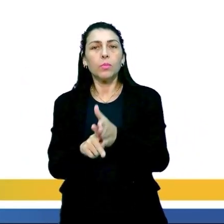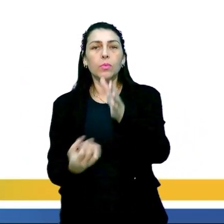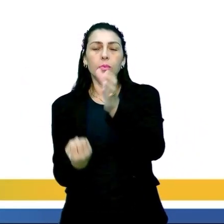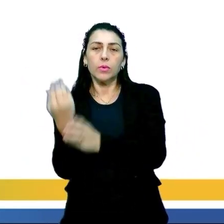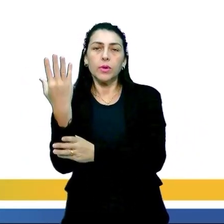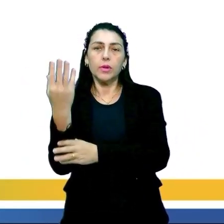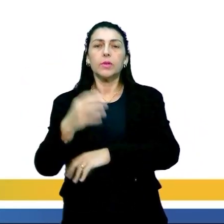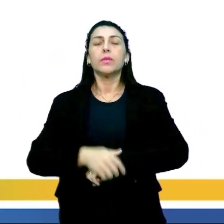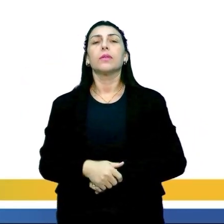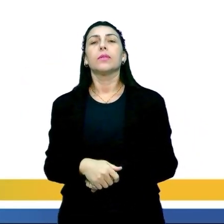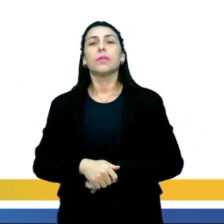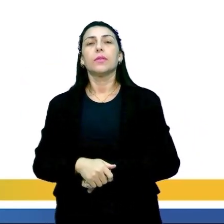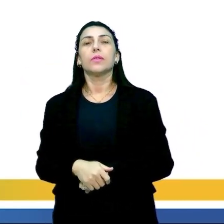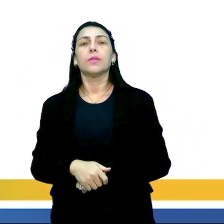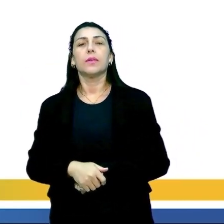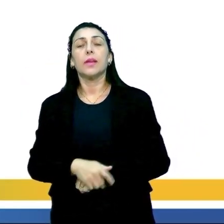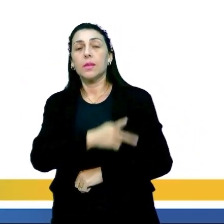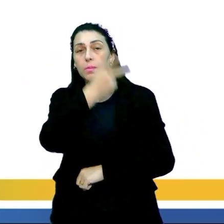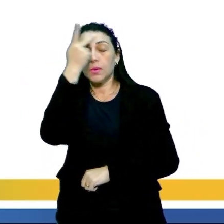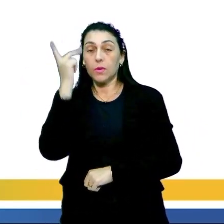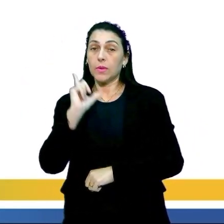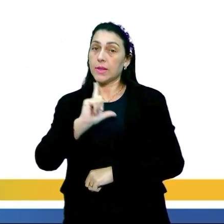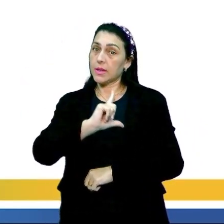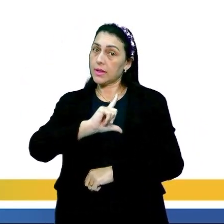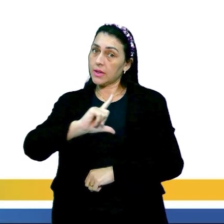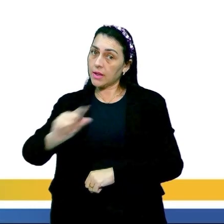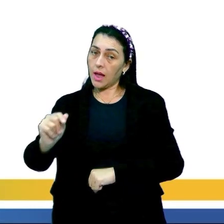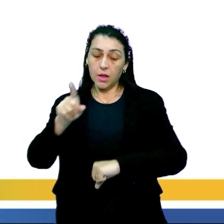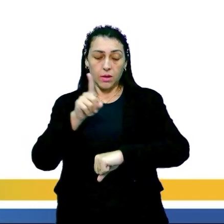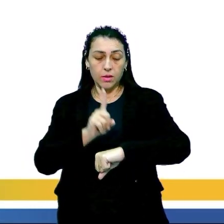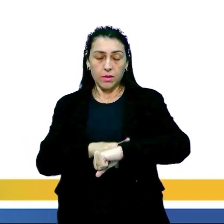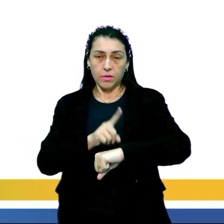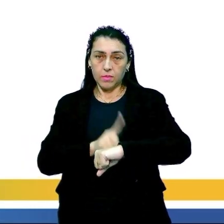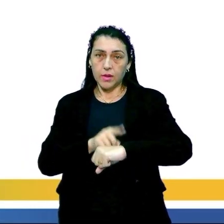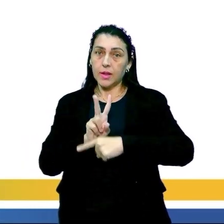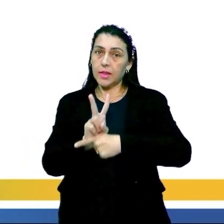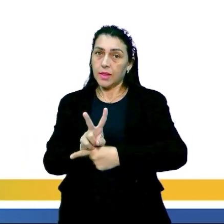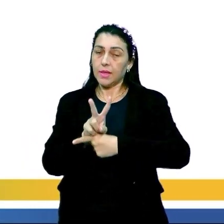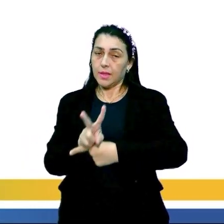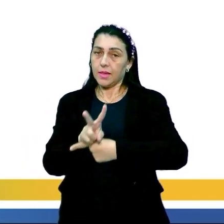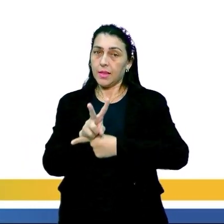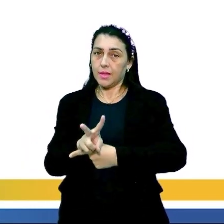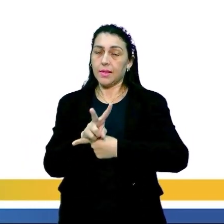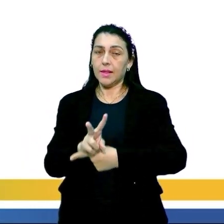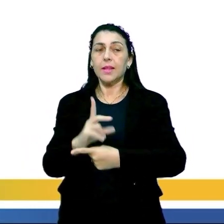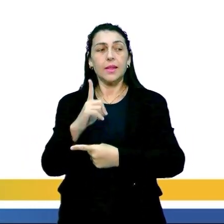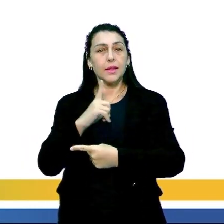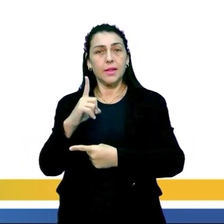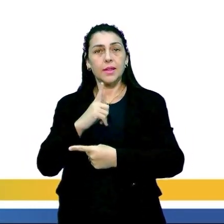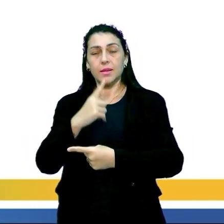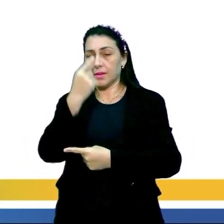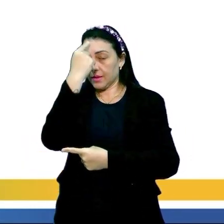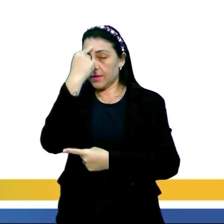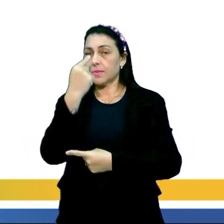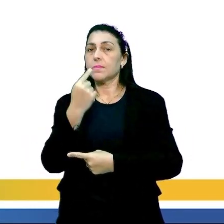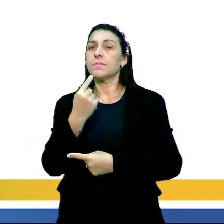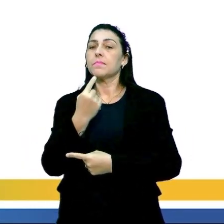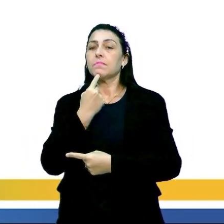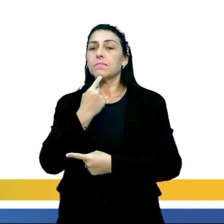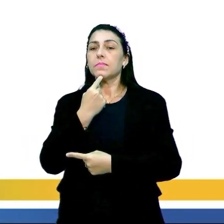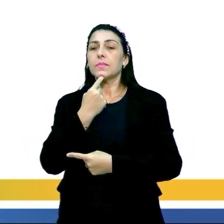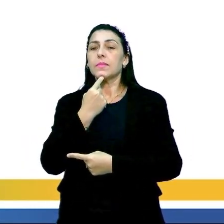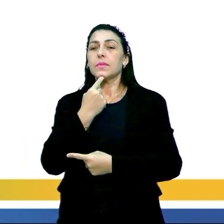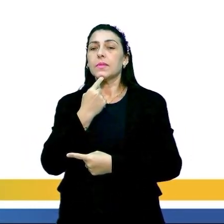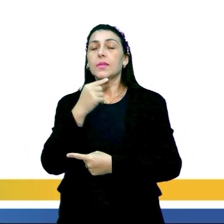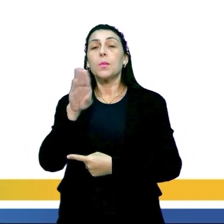de origem. Ou seja, essas pessoas saem de maneira temporária. Geralmente, nós temos aí nessa imagem os retirantes,